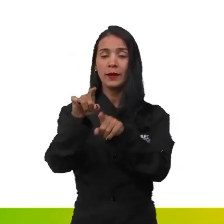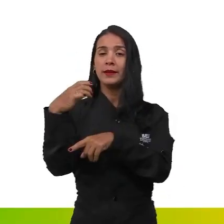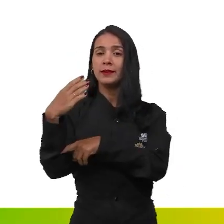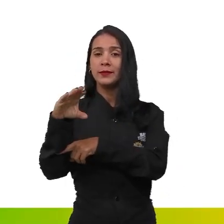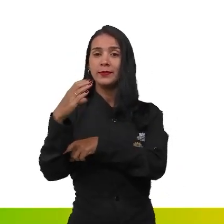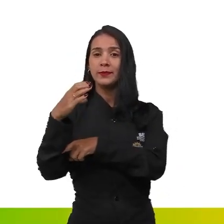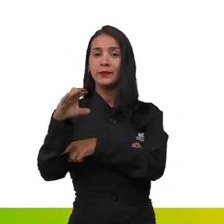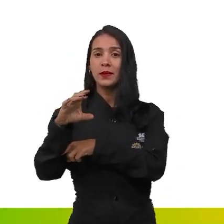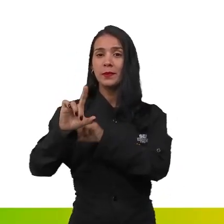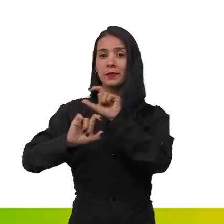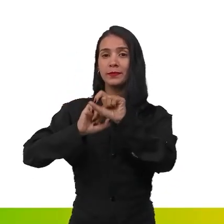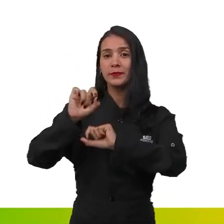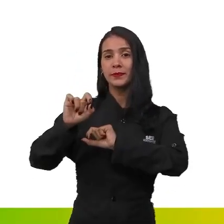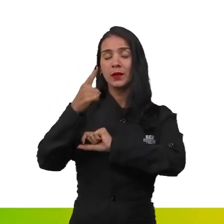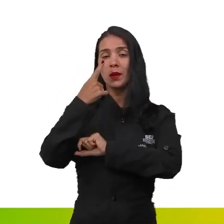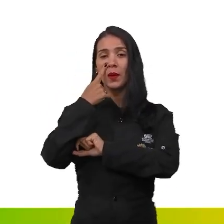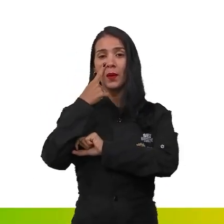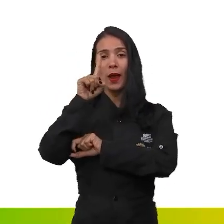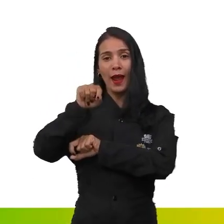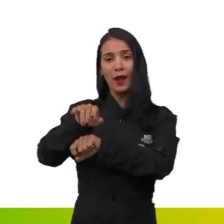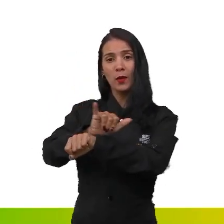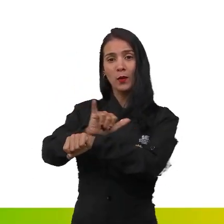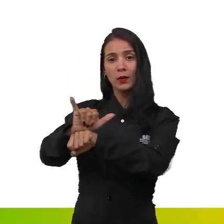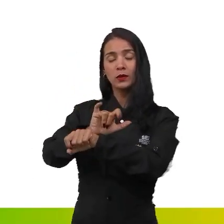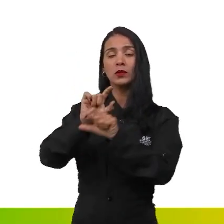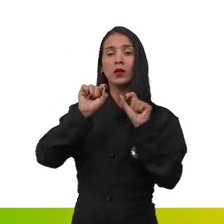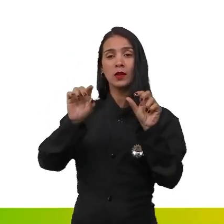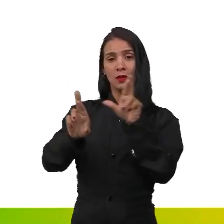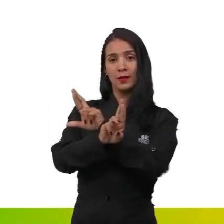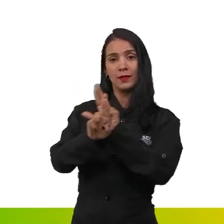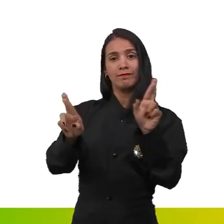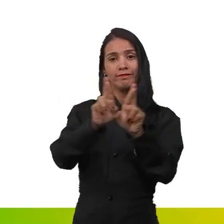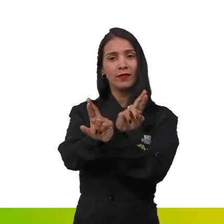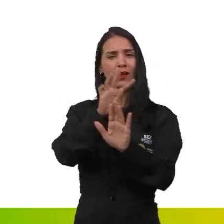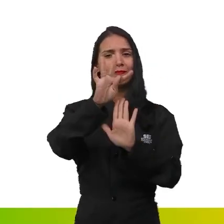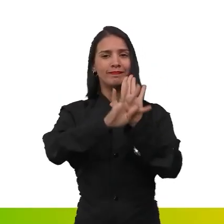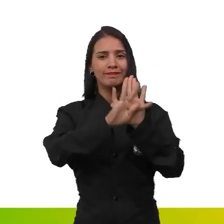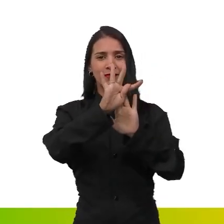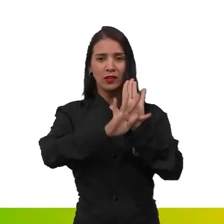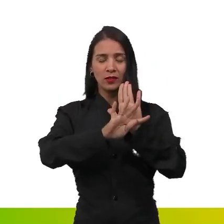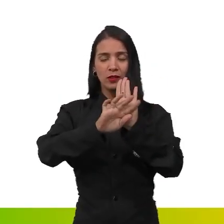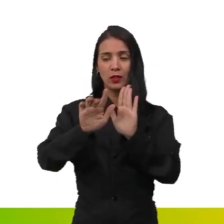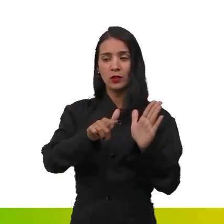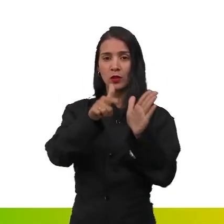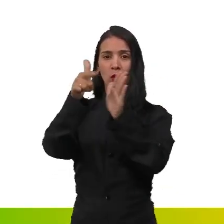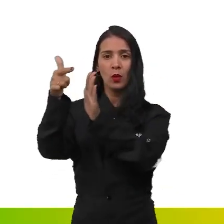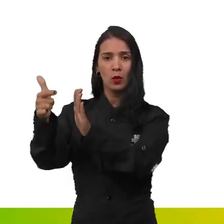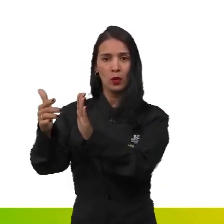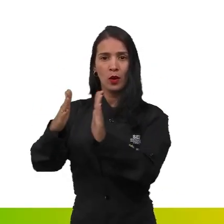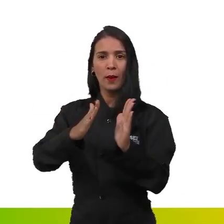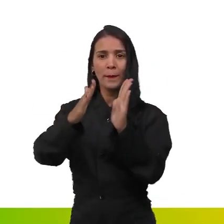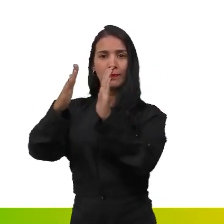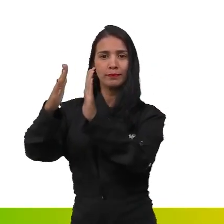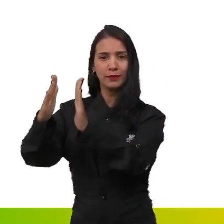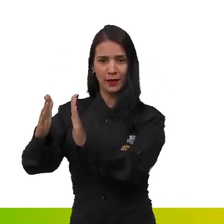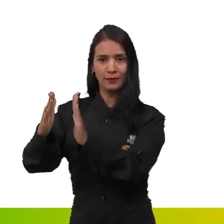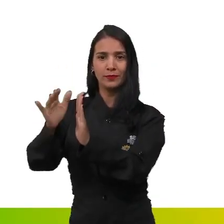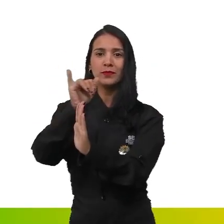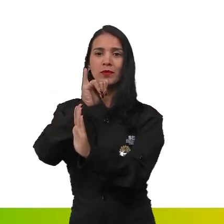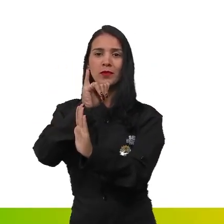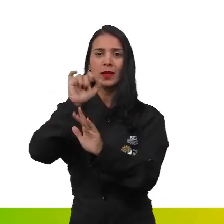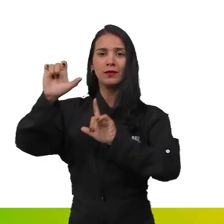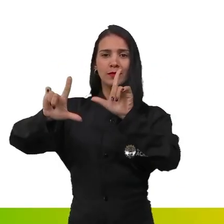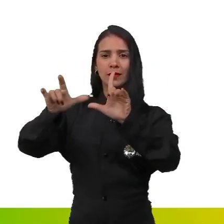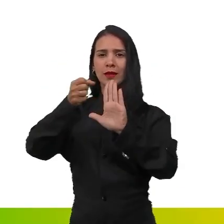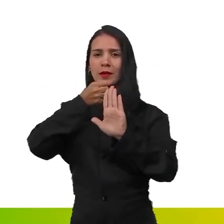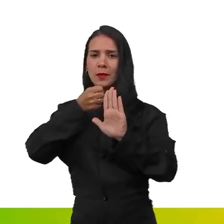pessoal, ela se relaciona aos textos não literários, tá? Como já mencionado, que são as reportagens,